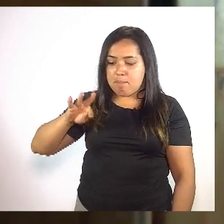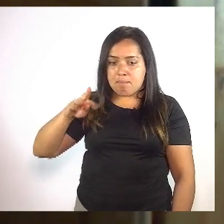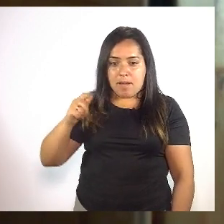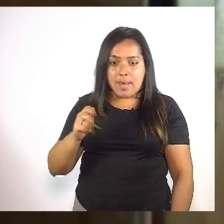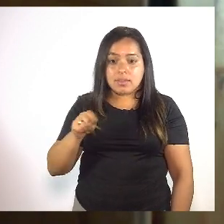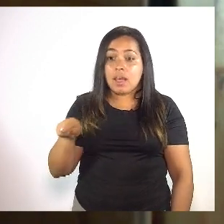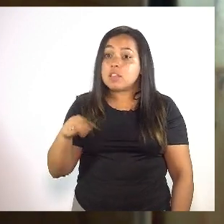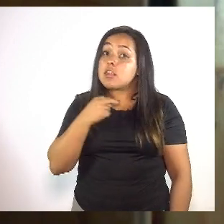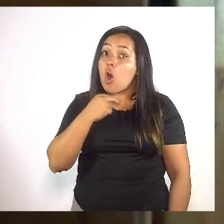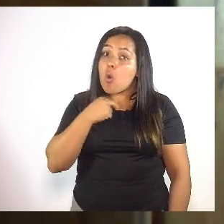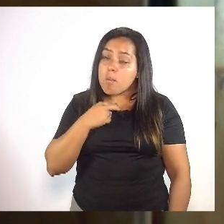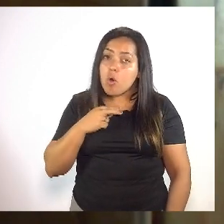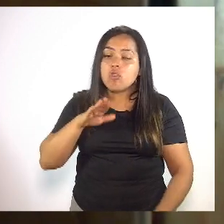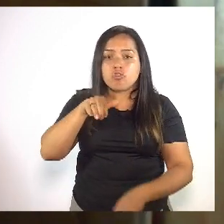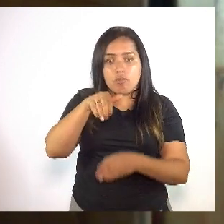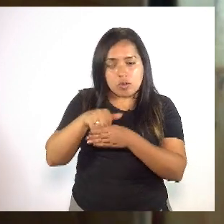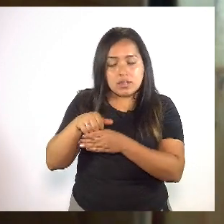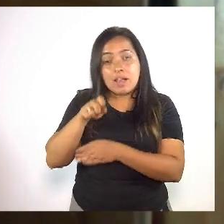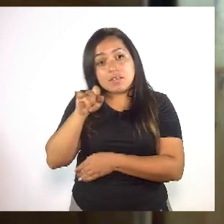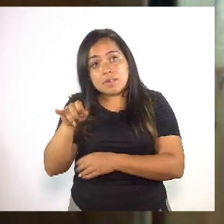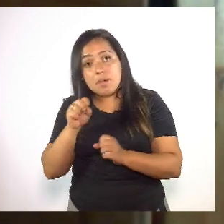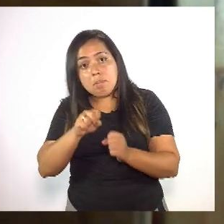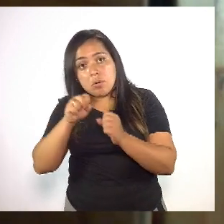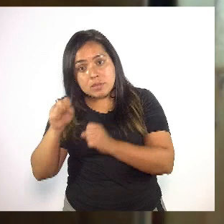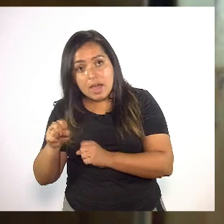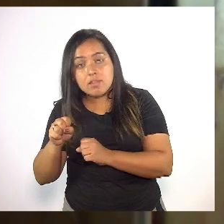mas se votasse, votaria contrário. Então,